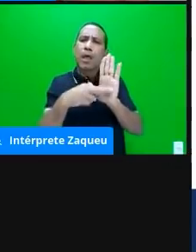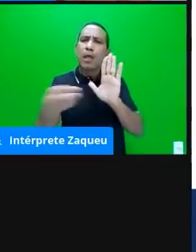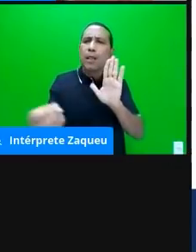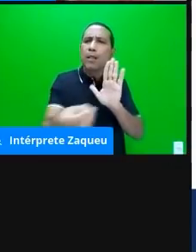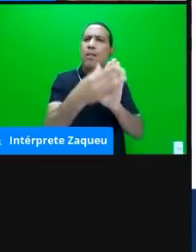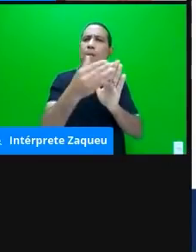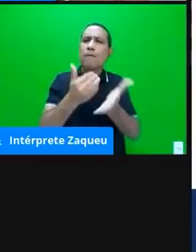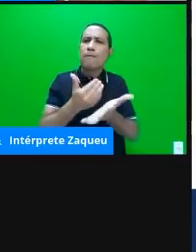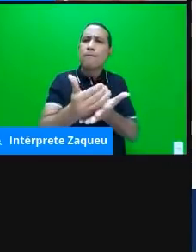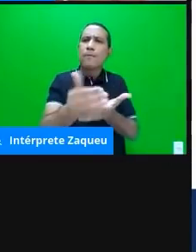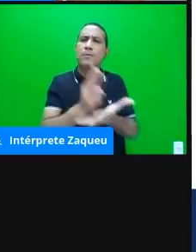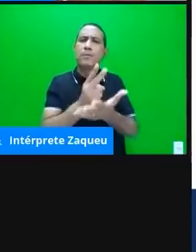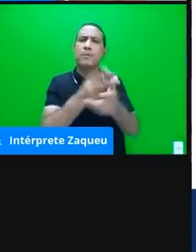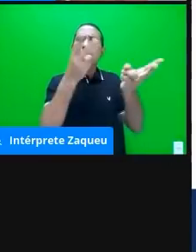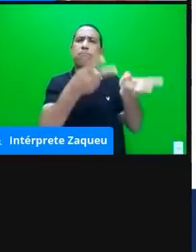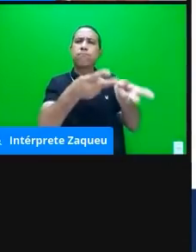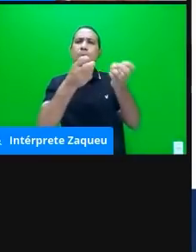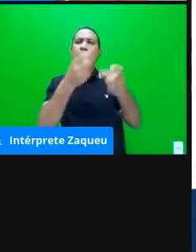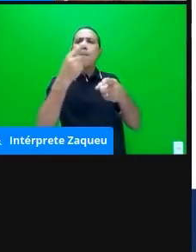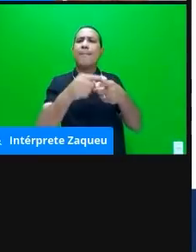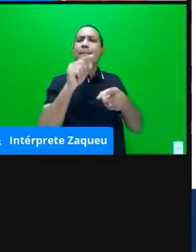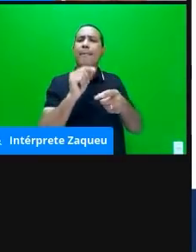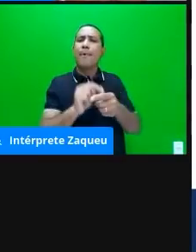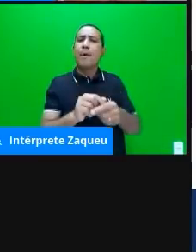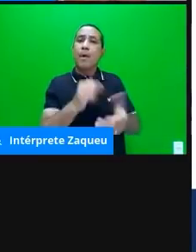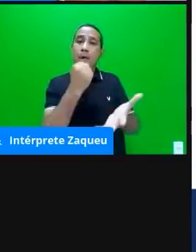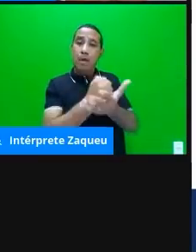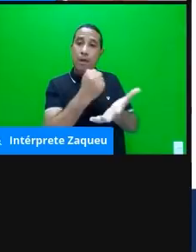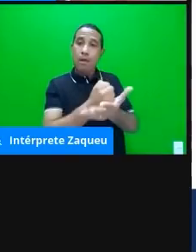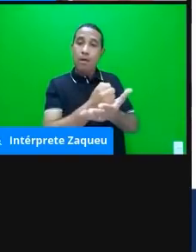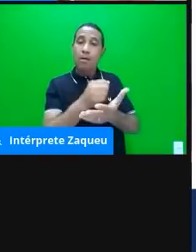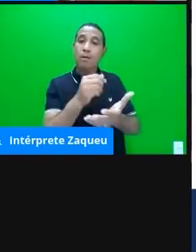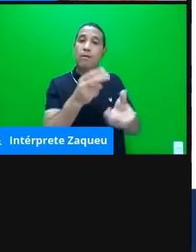porque elas que irão nortear a nossa prática. Próximo.